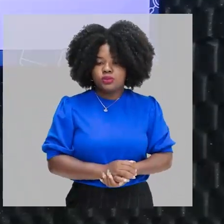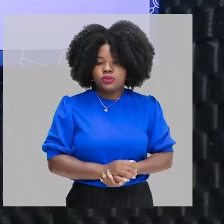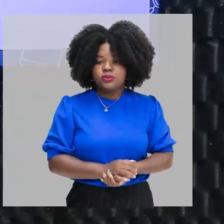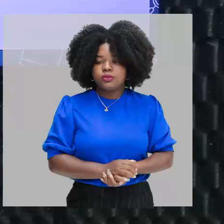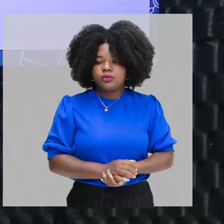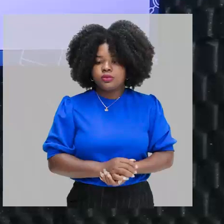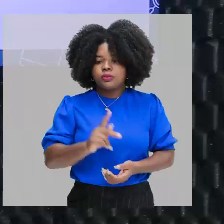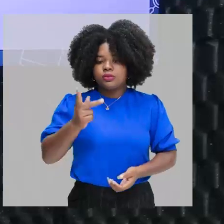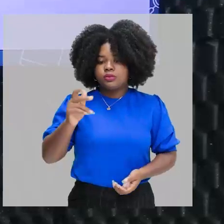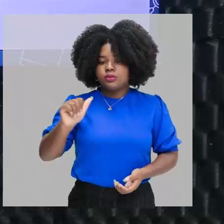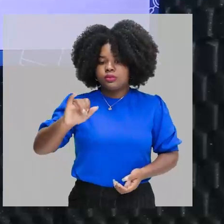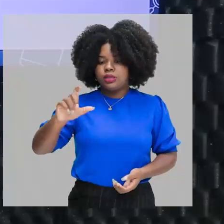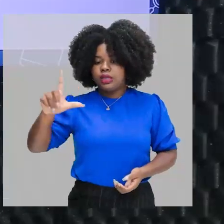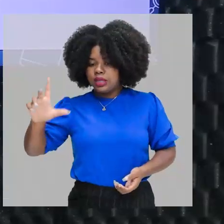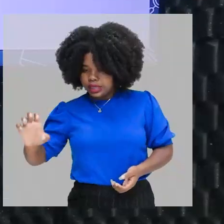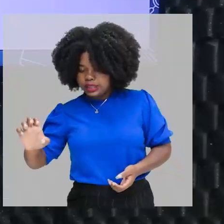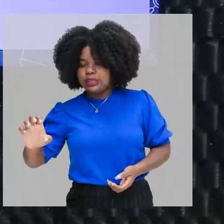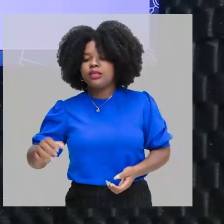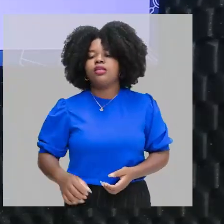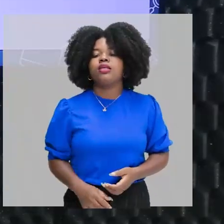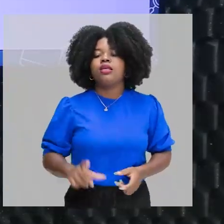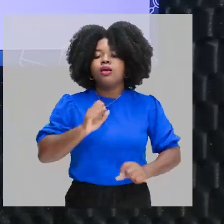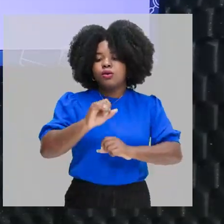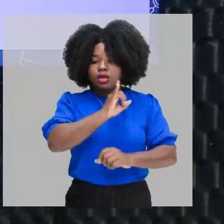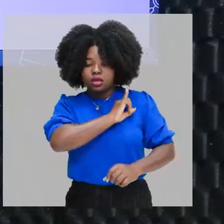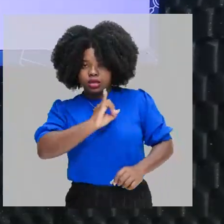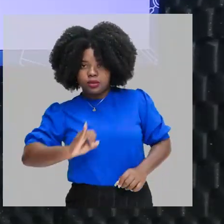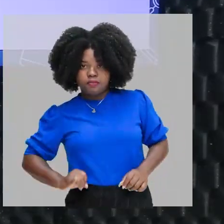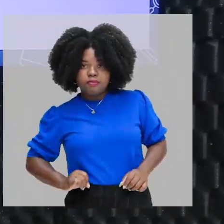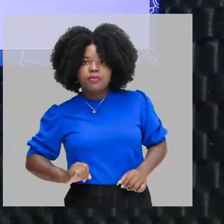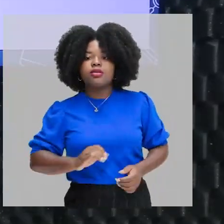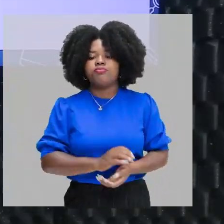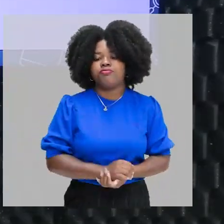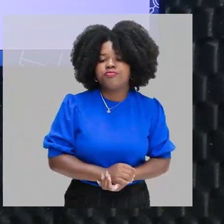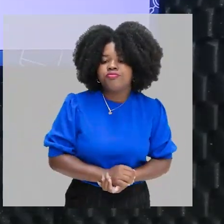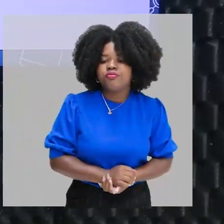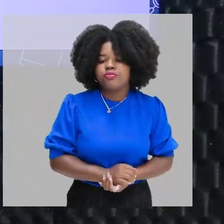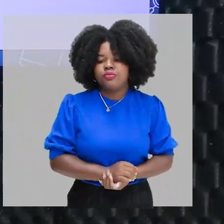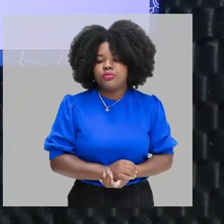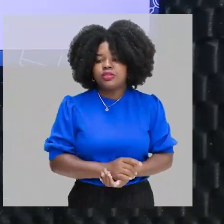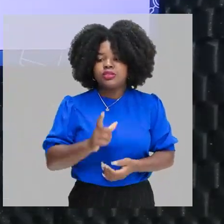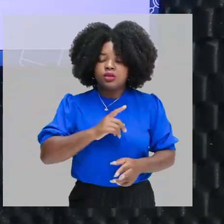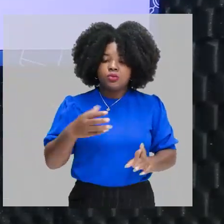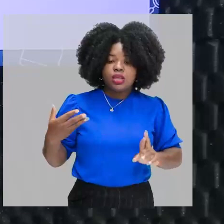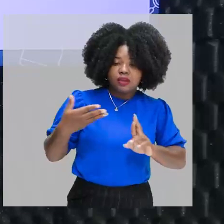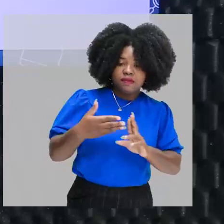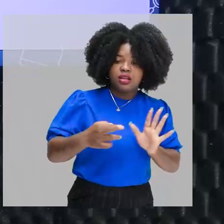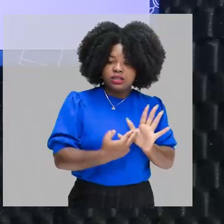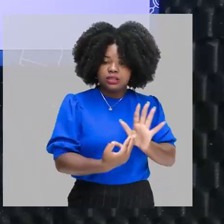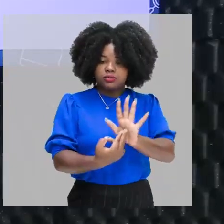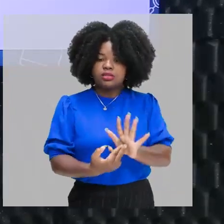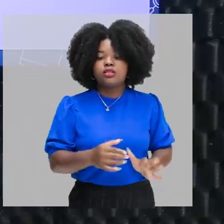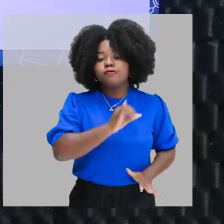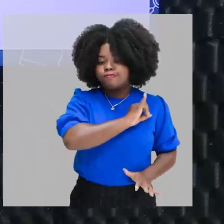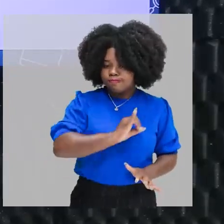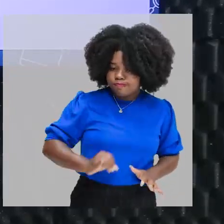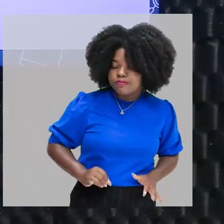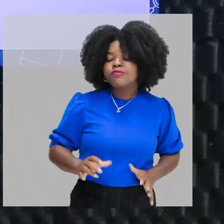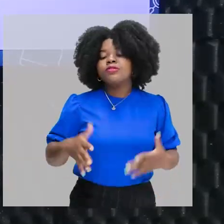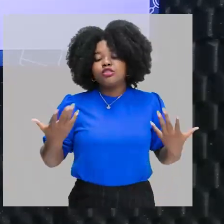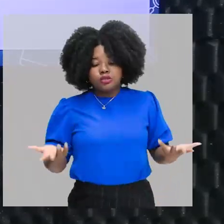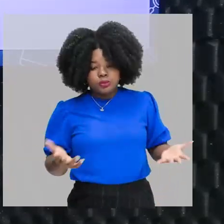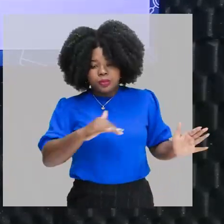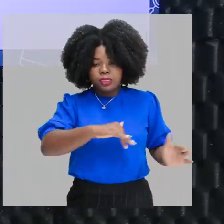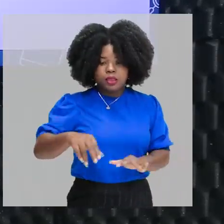nome de um imperador etíope, tá? Então ele faz referência a esse imperador, que no caso, no movimento